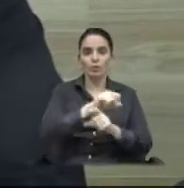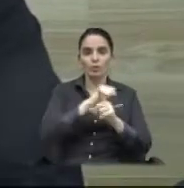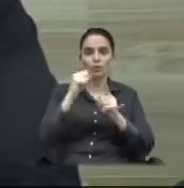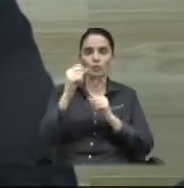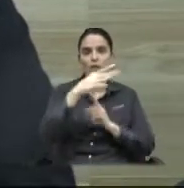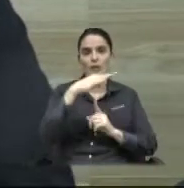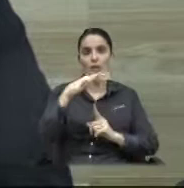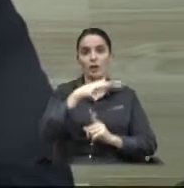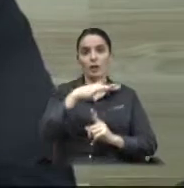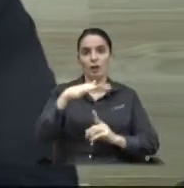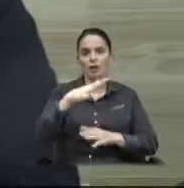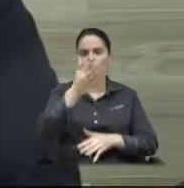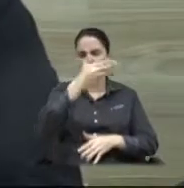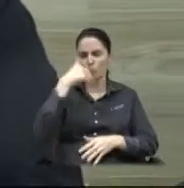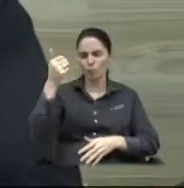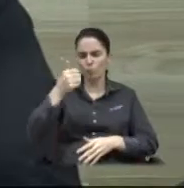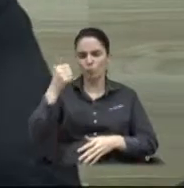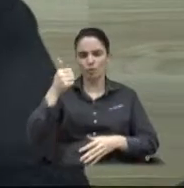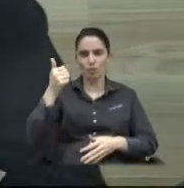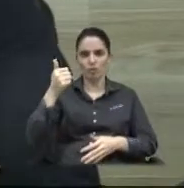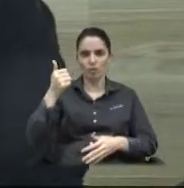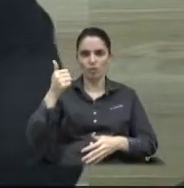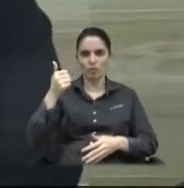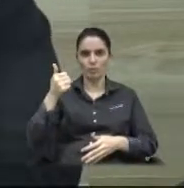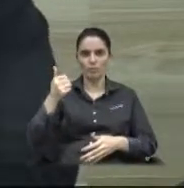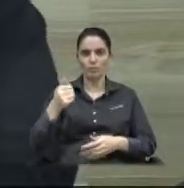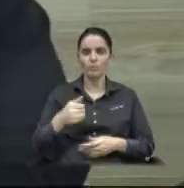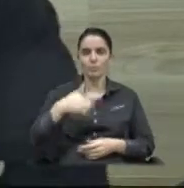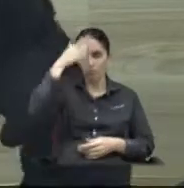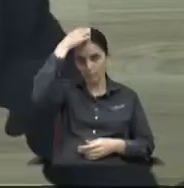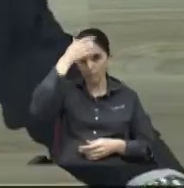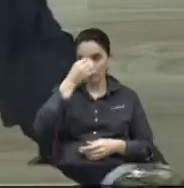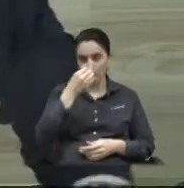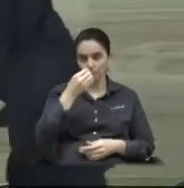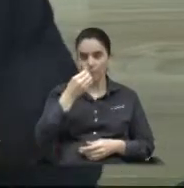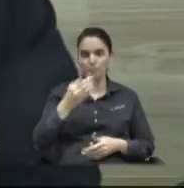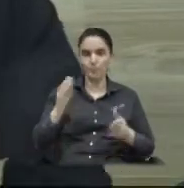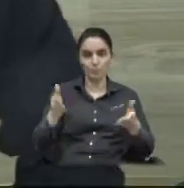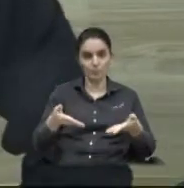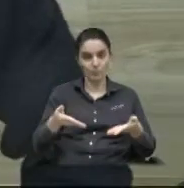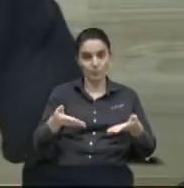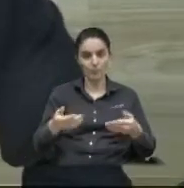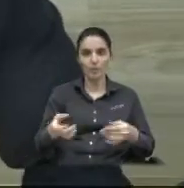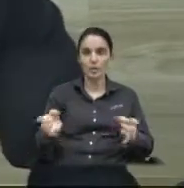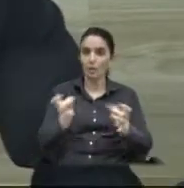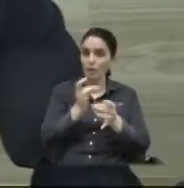fraterno. Então, eu encerro a minha fala.